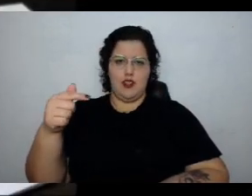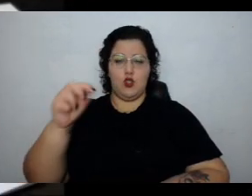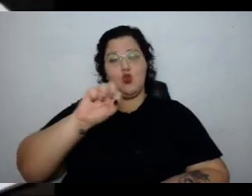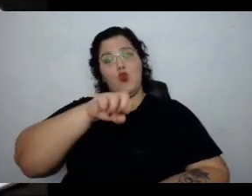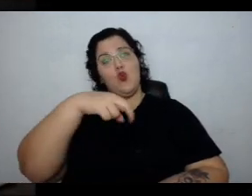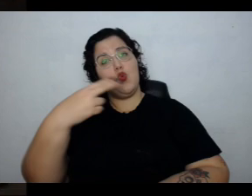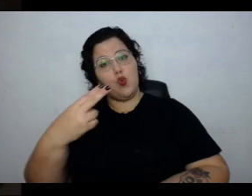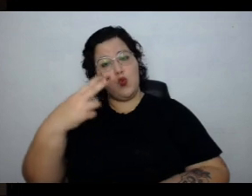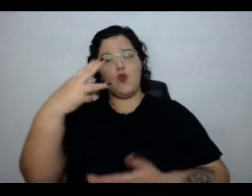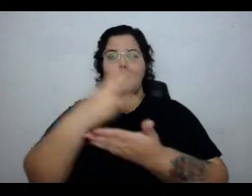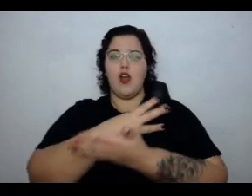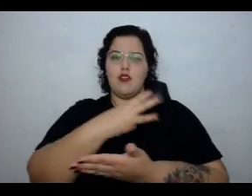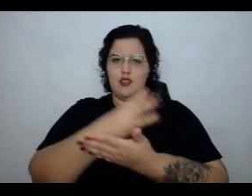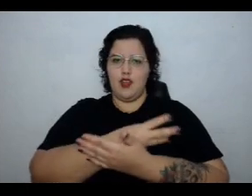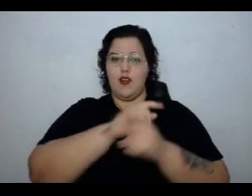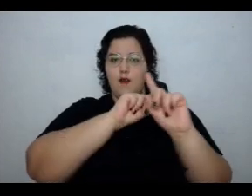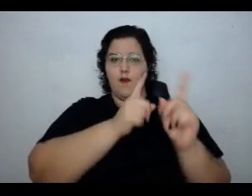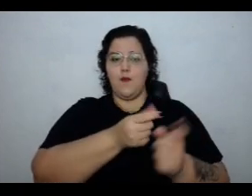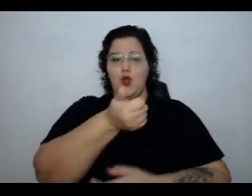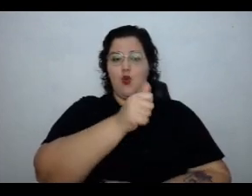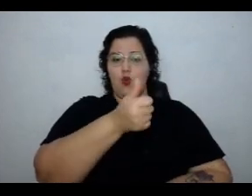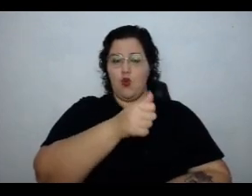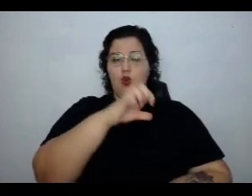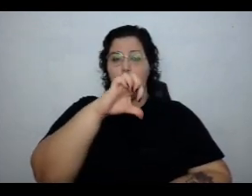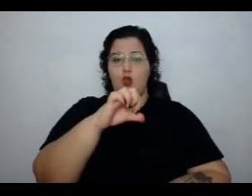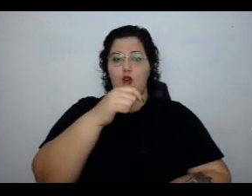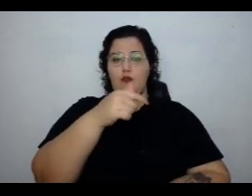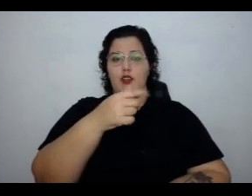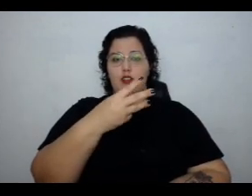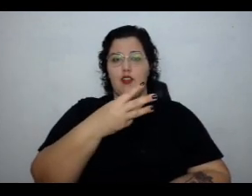0877 ou WhatsApp DDD 11